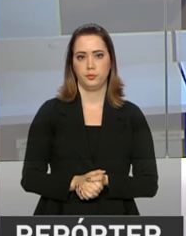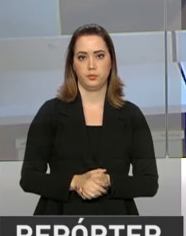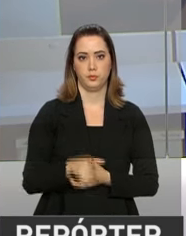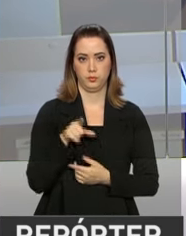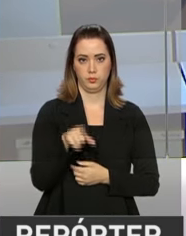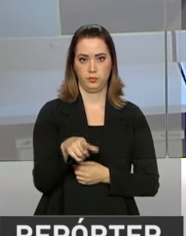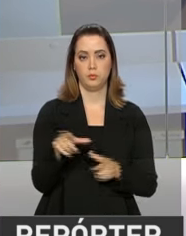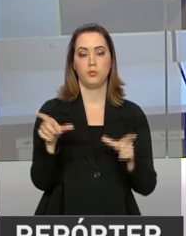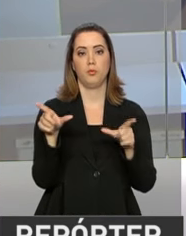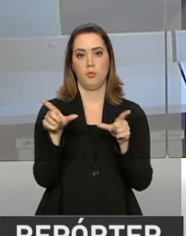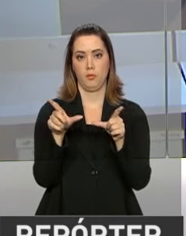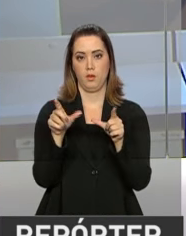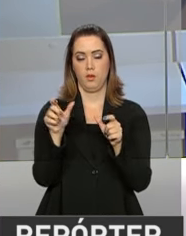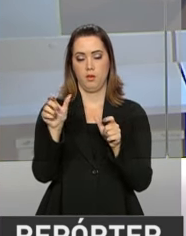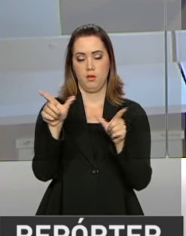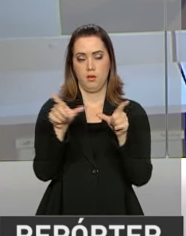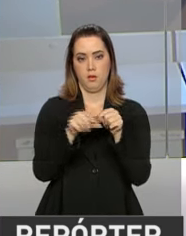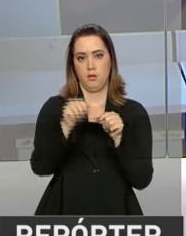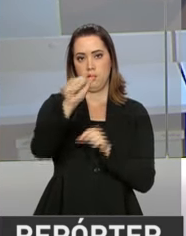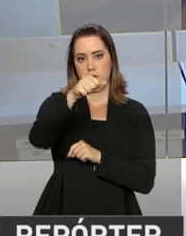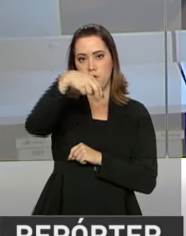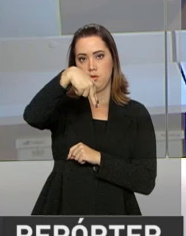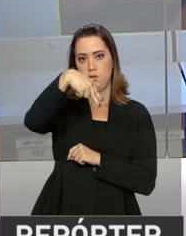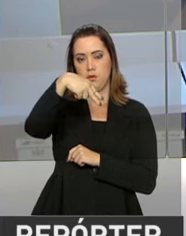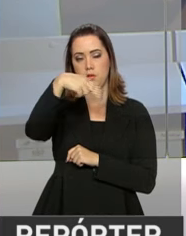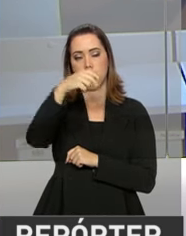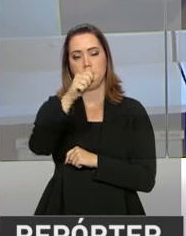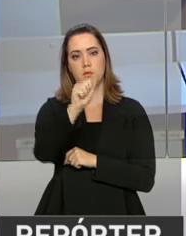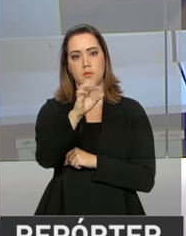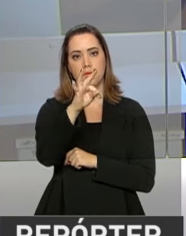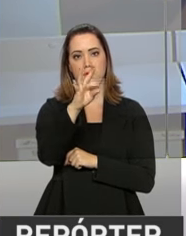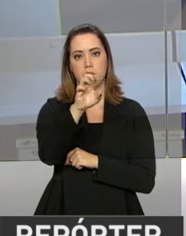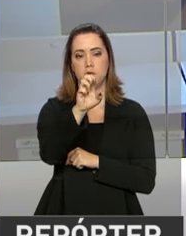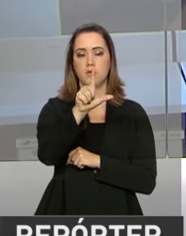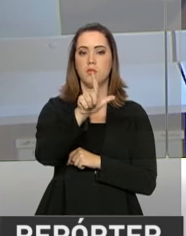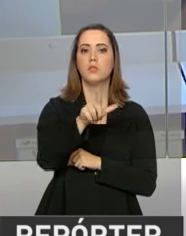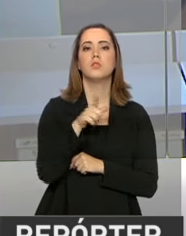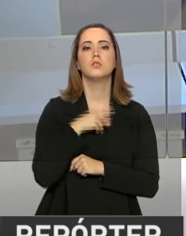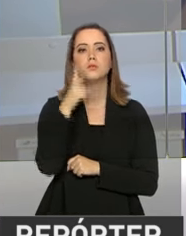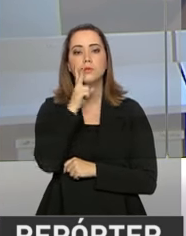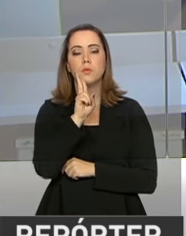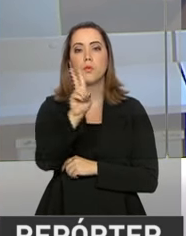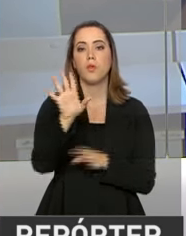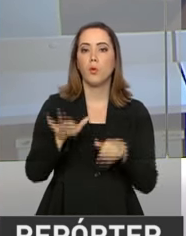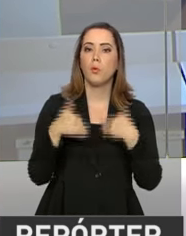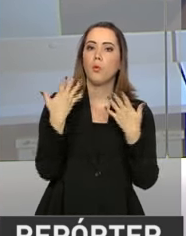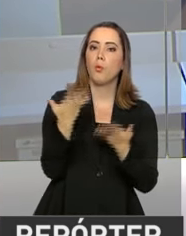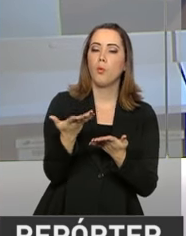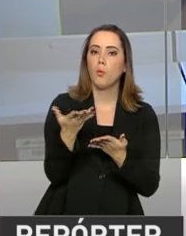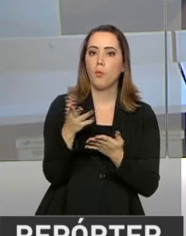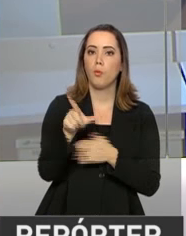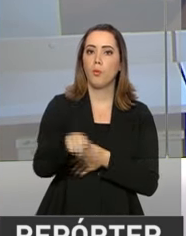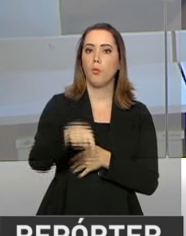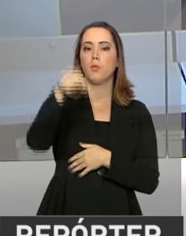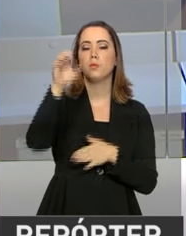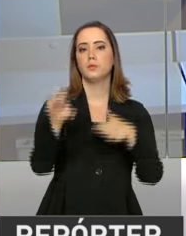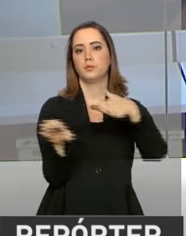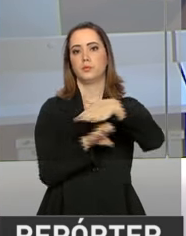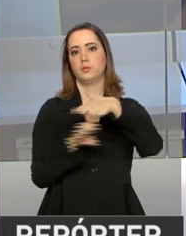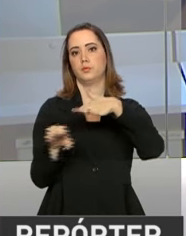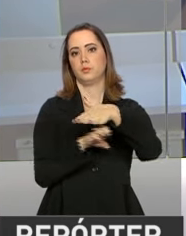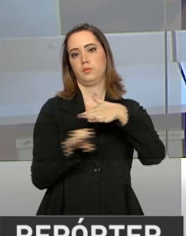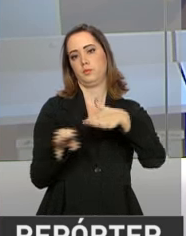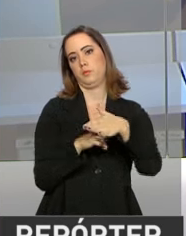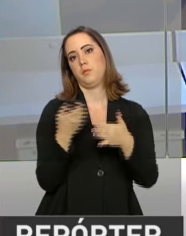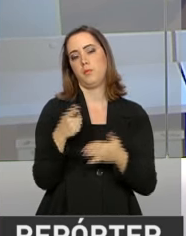um serviço da Anatel oferece ao consumidor a possibilidade de verificar qual operadora tem o melhor sinal de telefone e